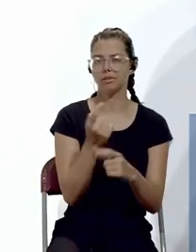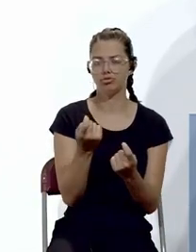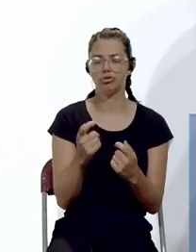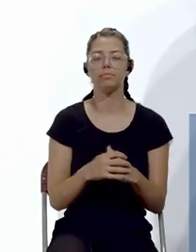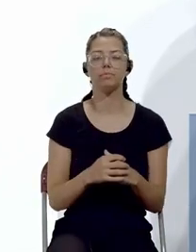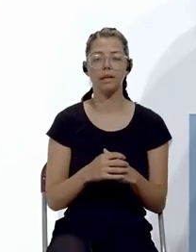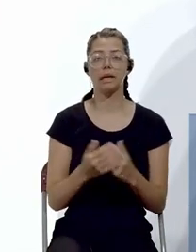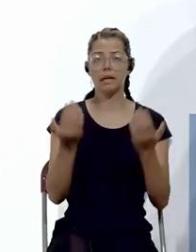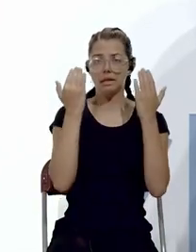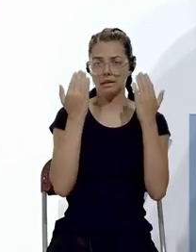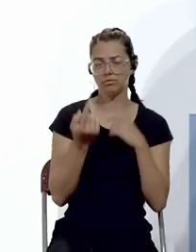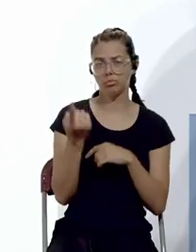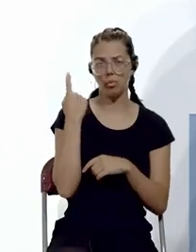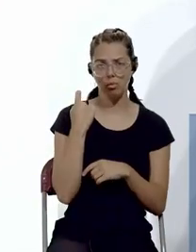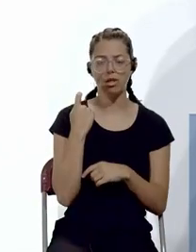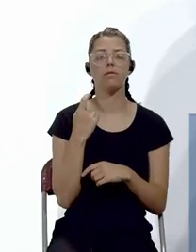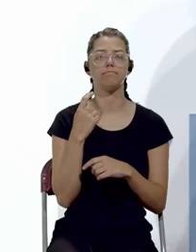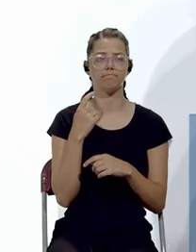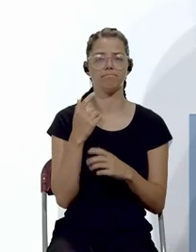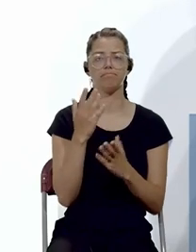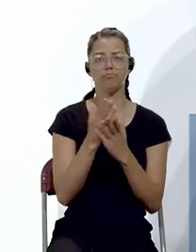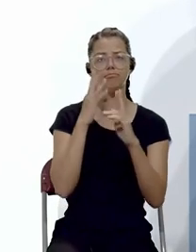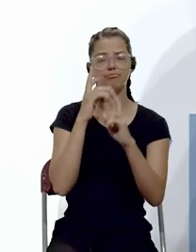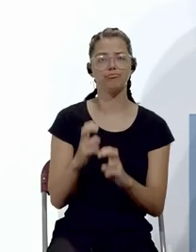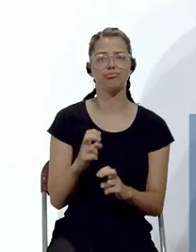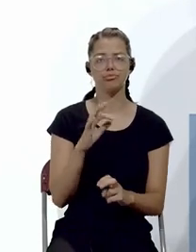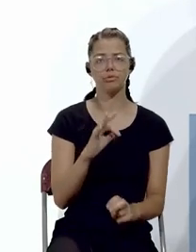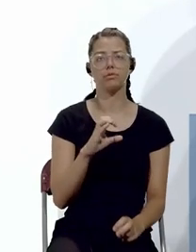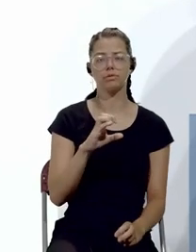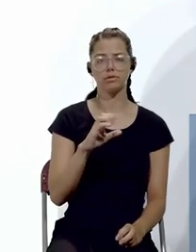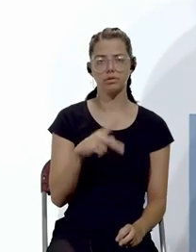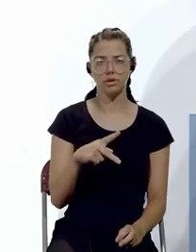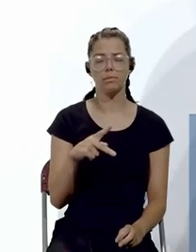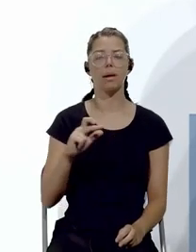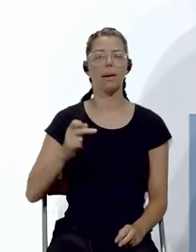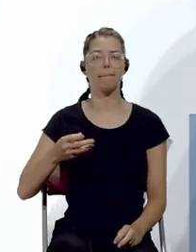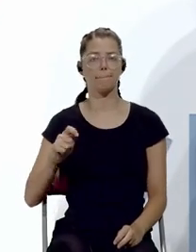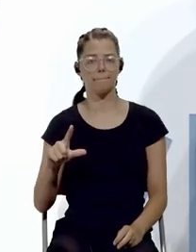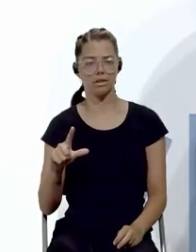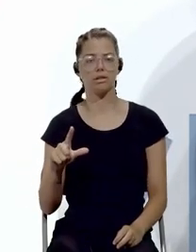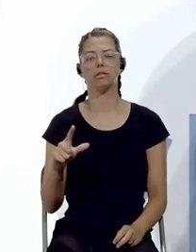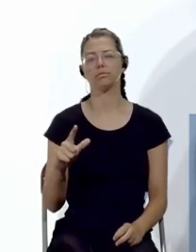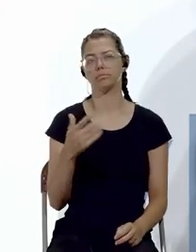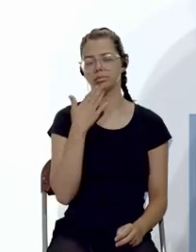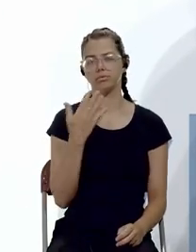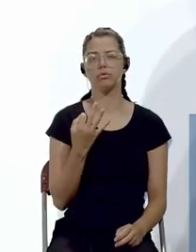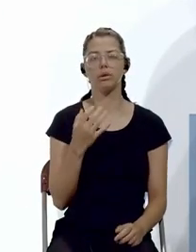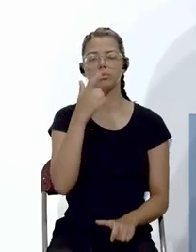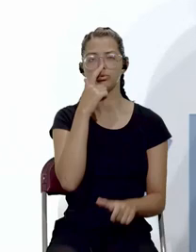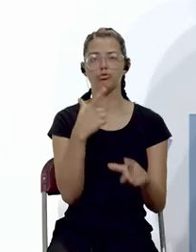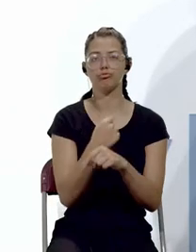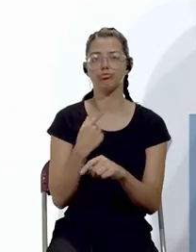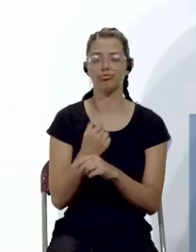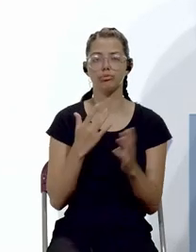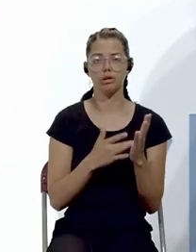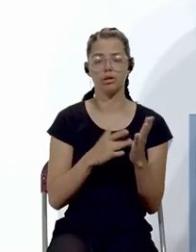ontem revelados do estudo realizado pela FPK, a pedido da APEL, indicam que os leitores que mais compraram livros no